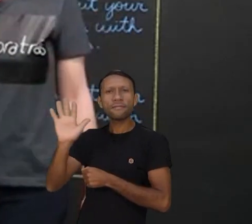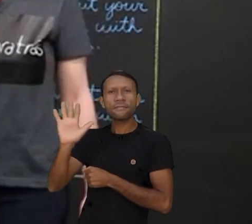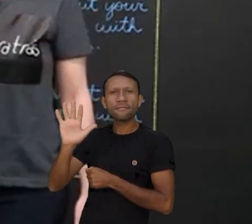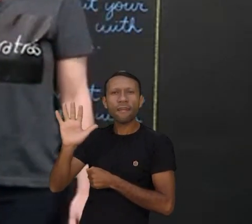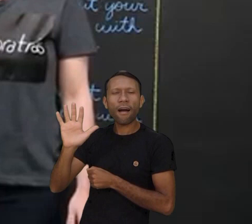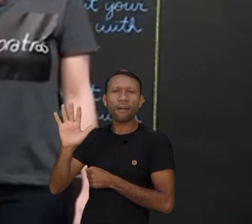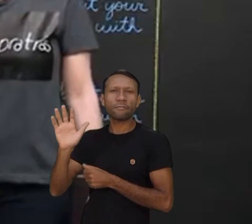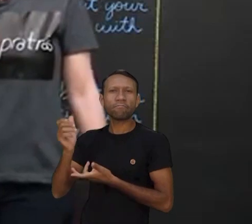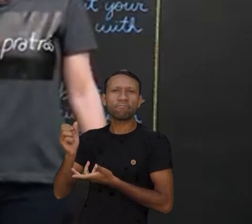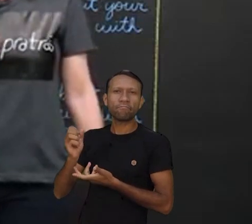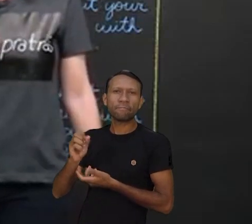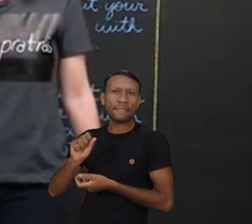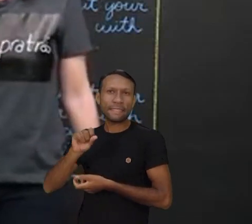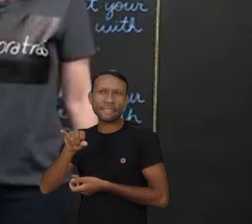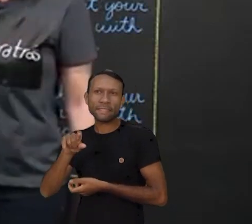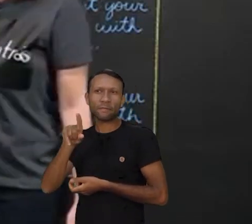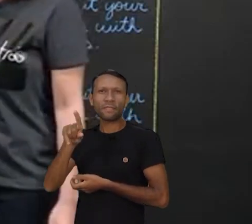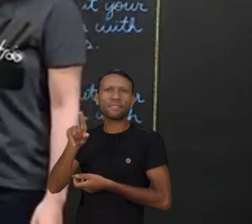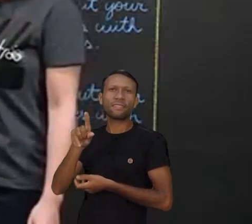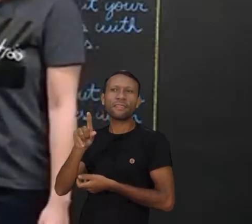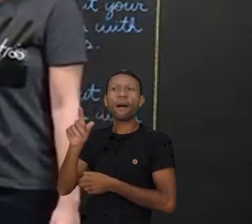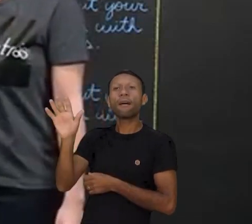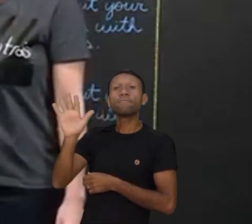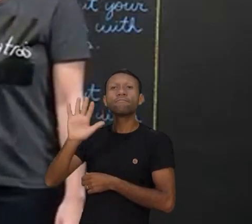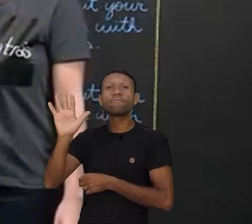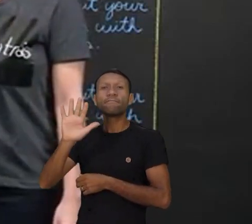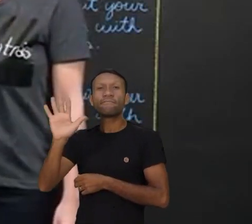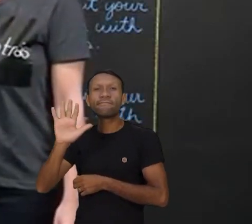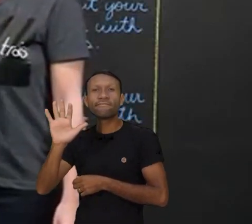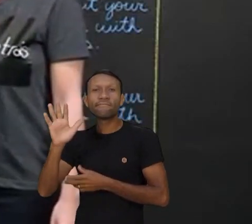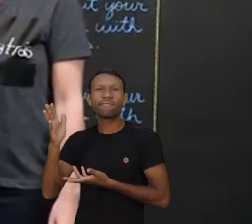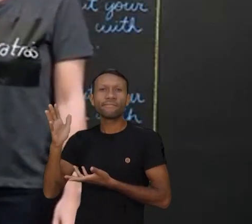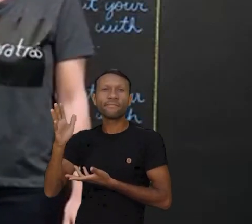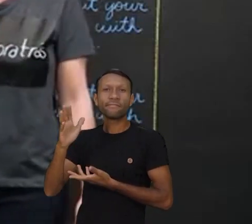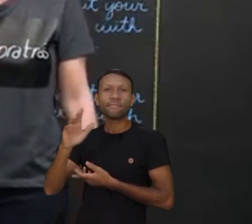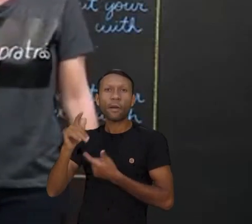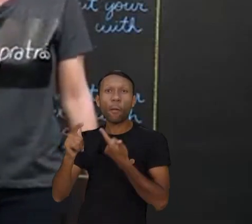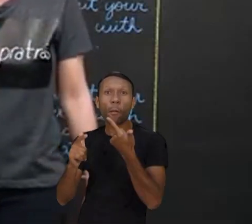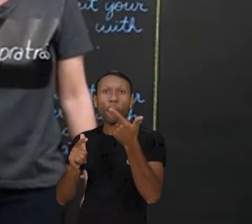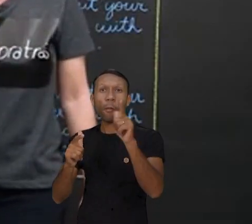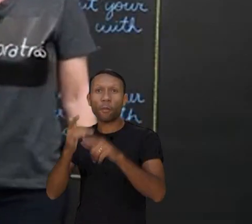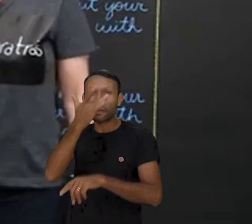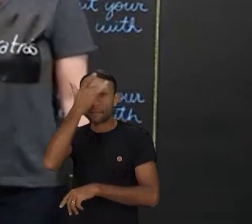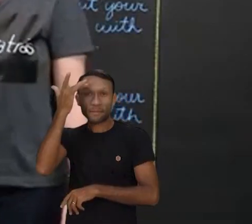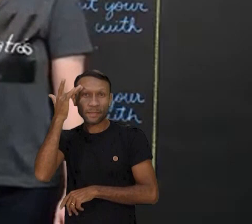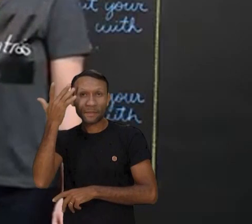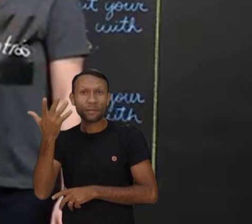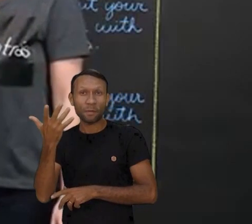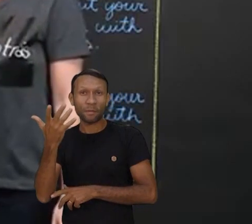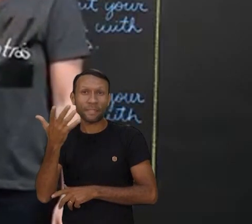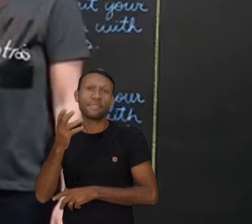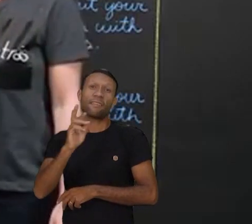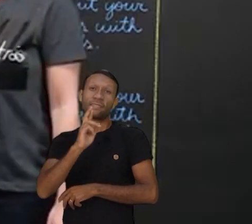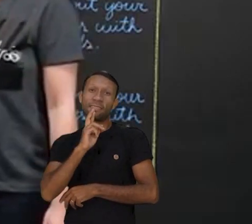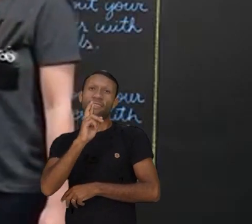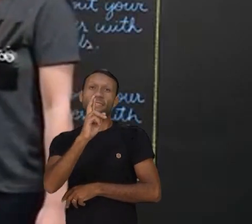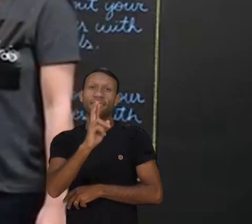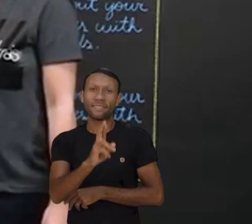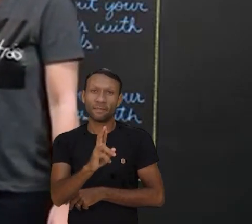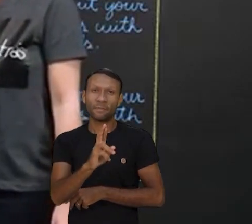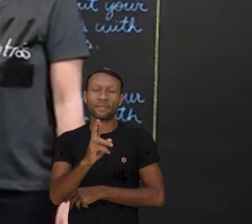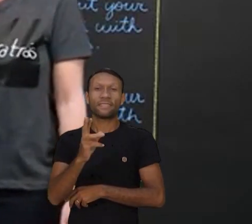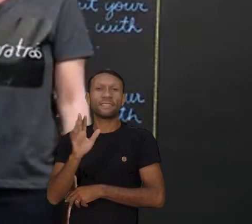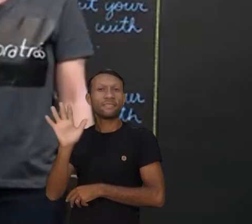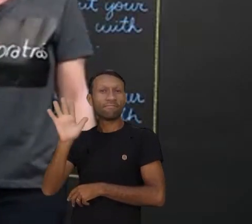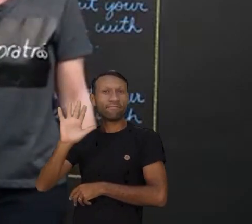tchau. Quando você dá tchau para alguém, de volta para alguém, olha o